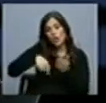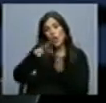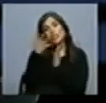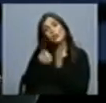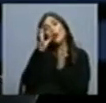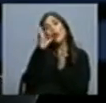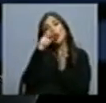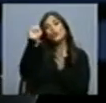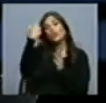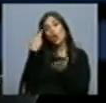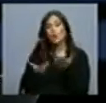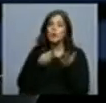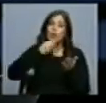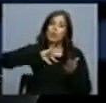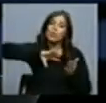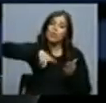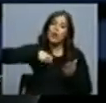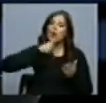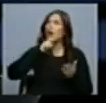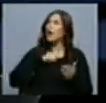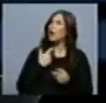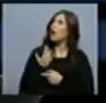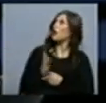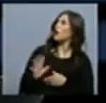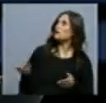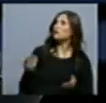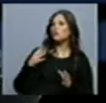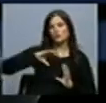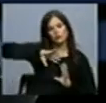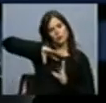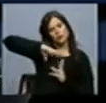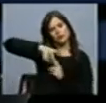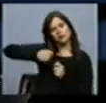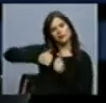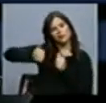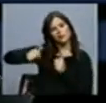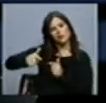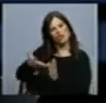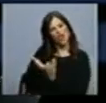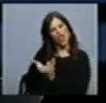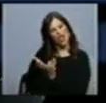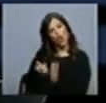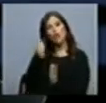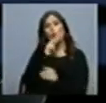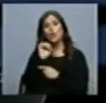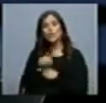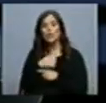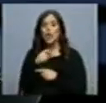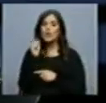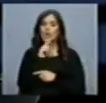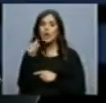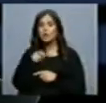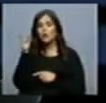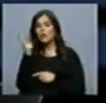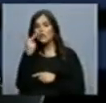portanto, pode-se colocar aqui as questões se um planeta desta distância, que recebe tanta radiação, pode ou não ter condições para habitabilidade.